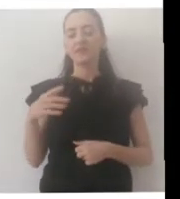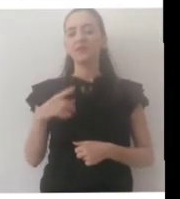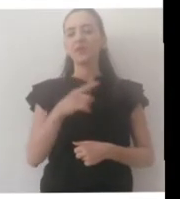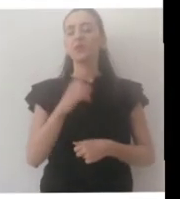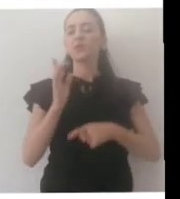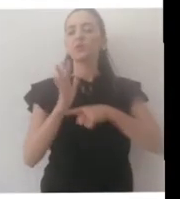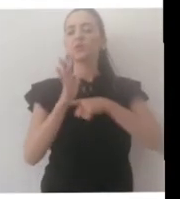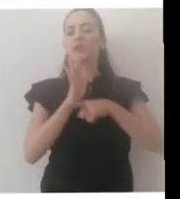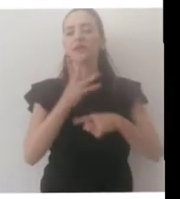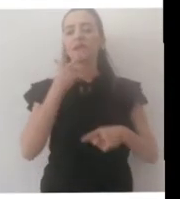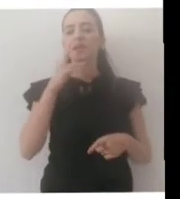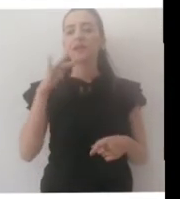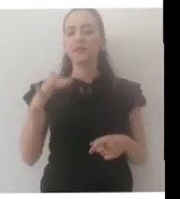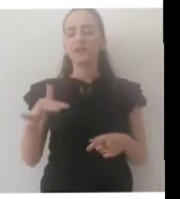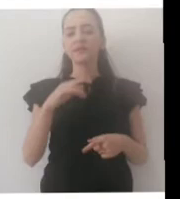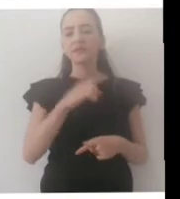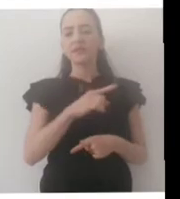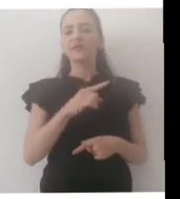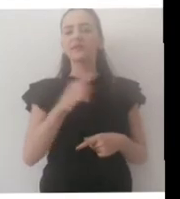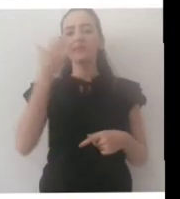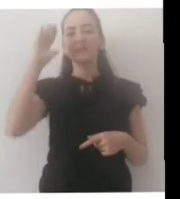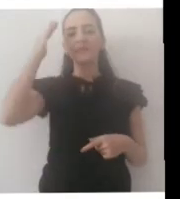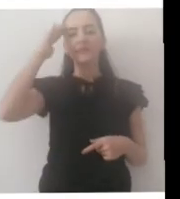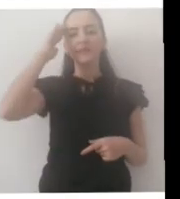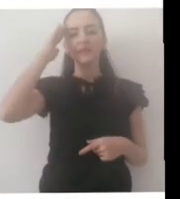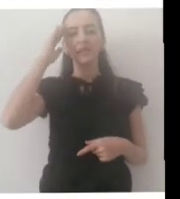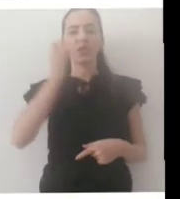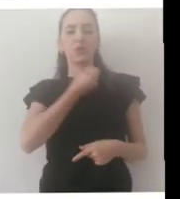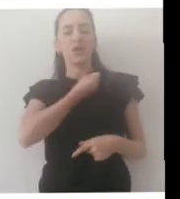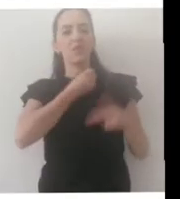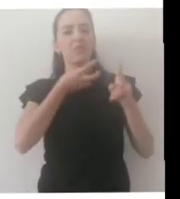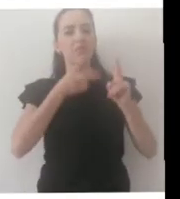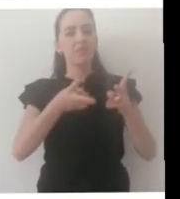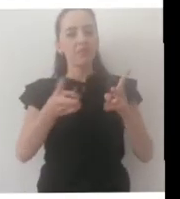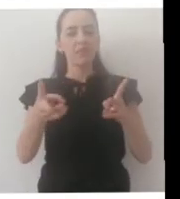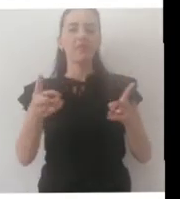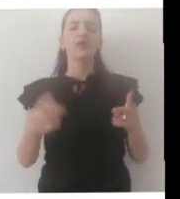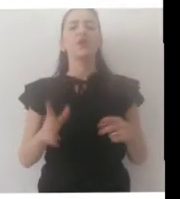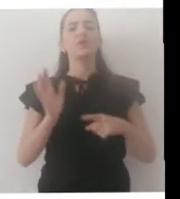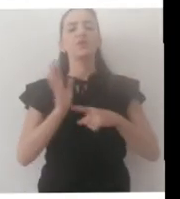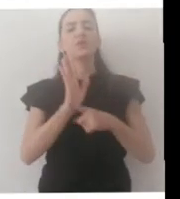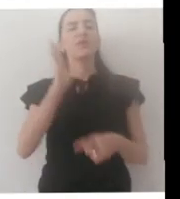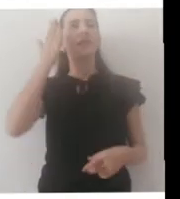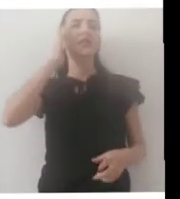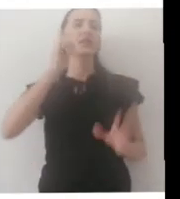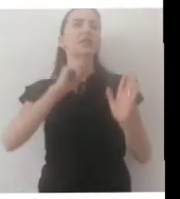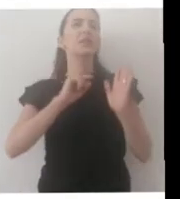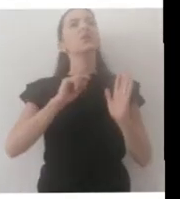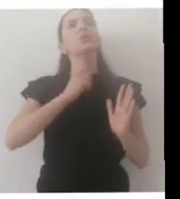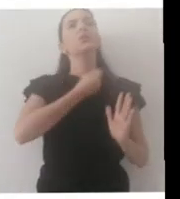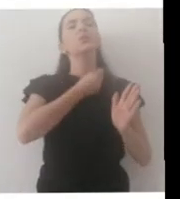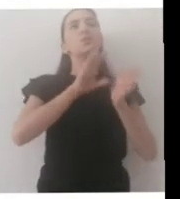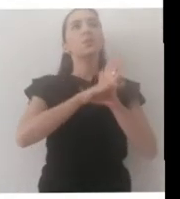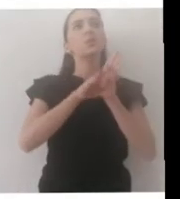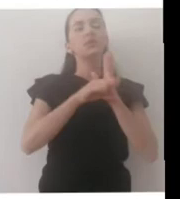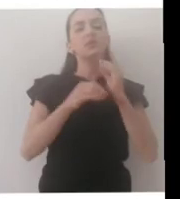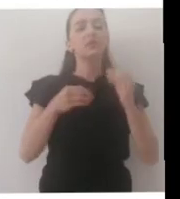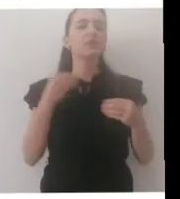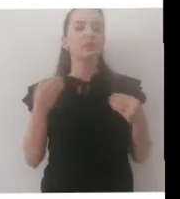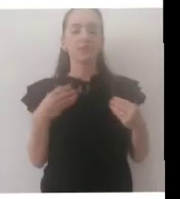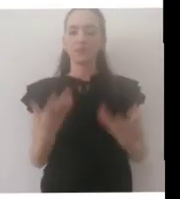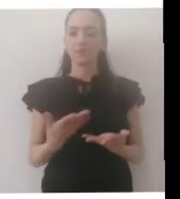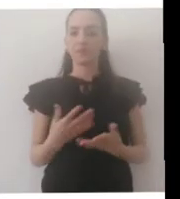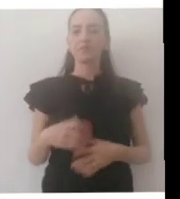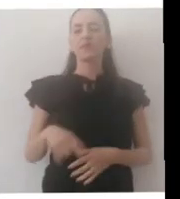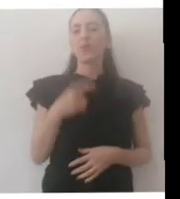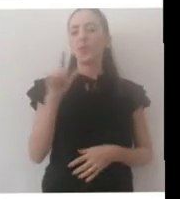trabalhar na educação infantil, tarefas de conservação, ajuda a criança a desenvolver o conceito de número. Seriação também é um